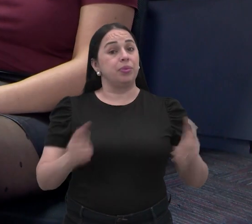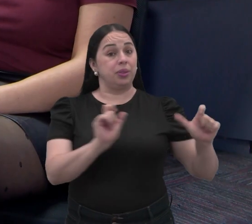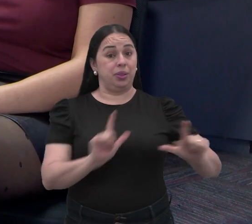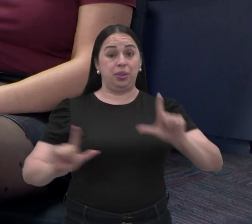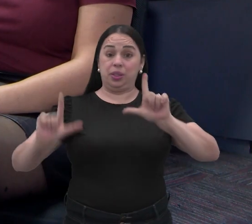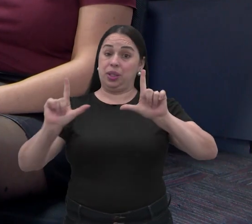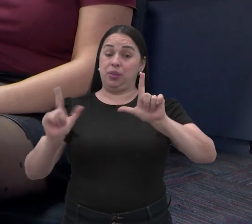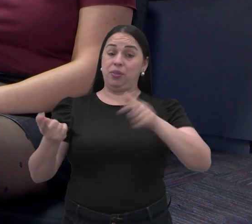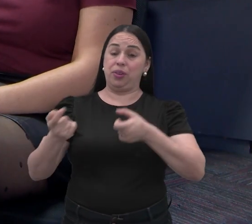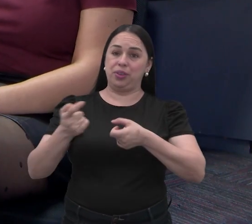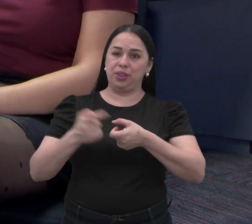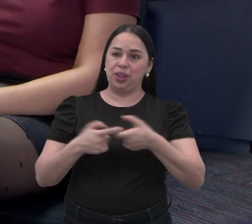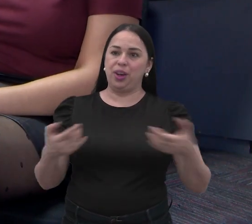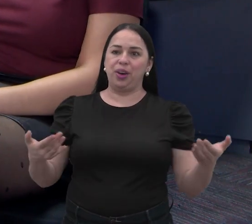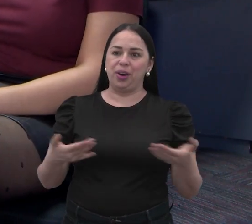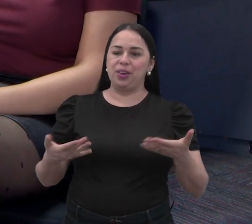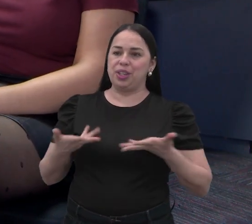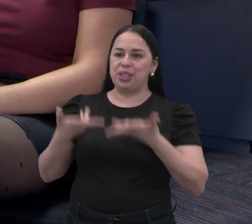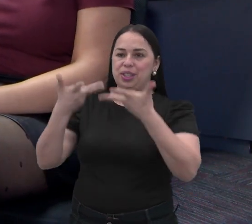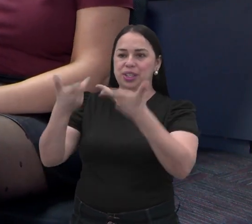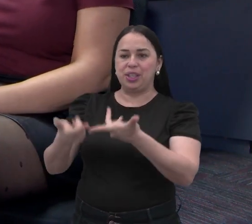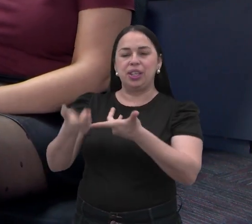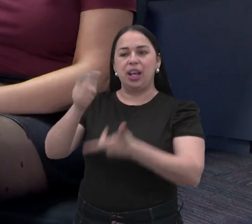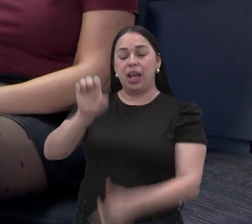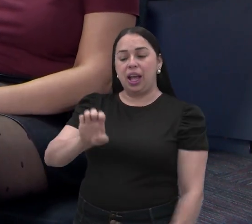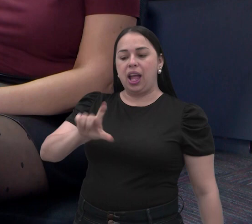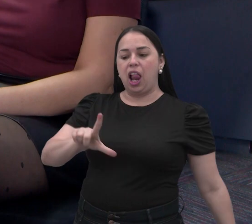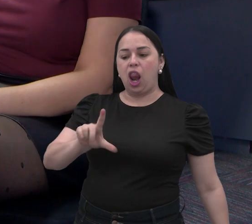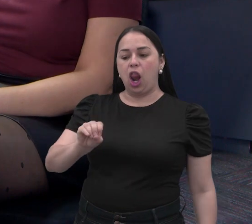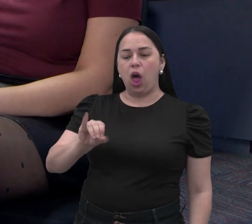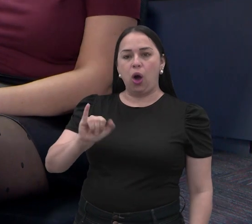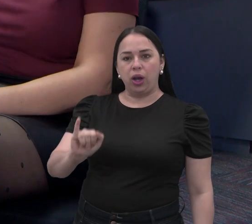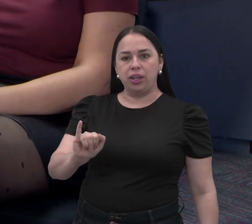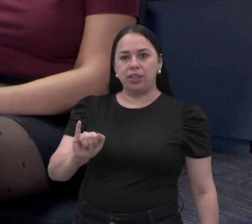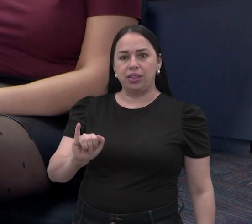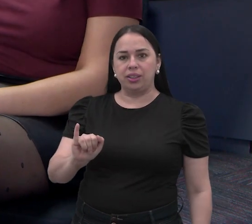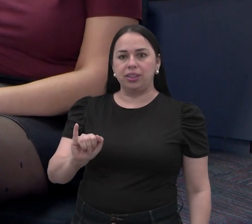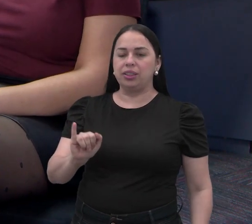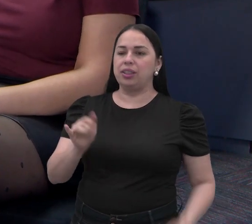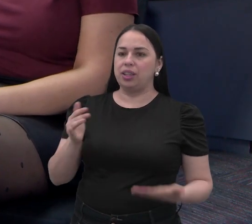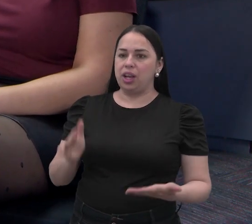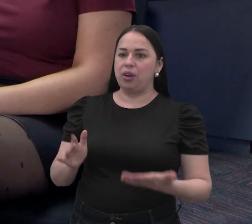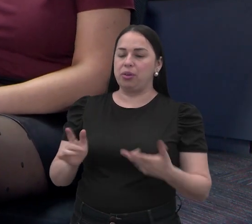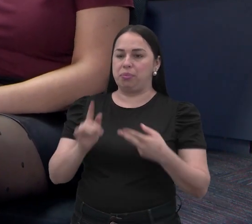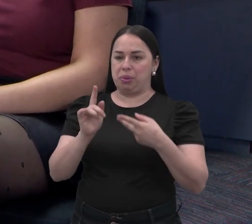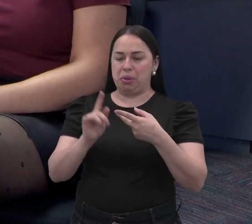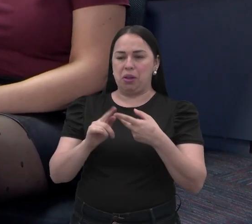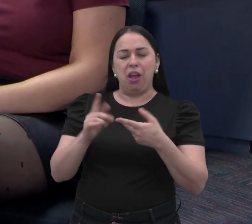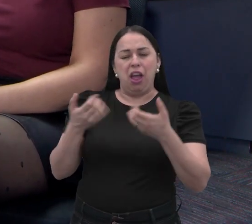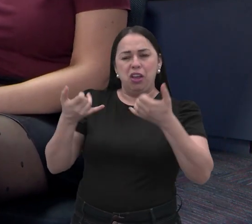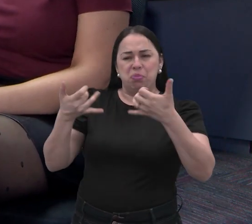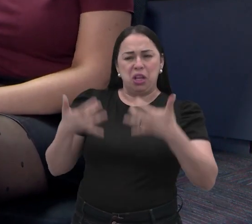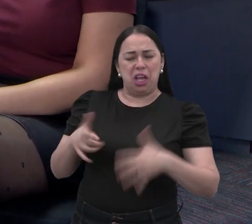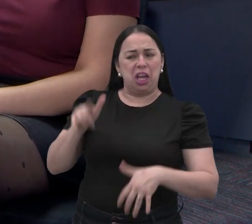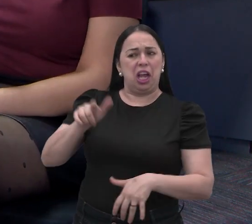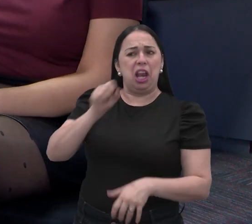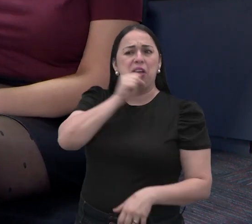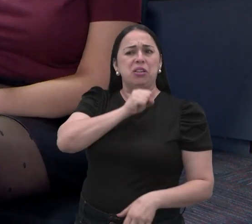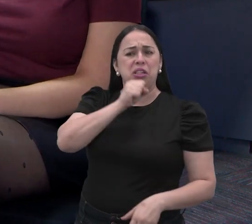De volta com entrevistas. Hoje quem nos recebe é Eloy Moreno. Comecei falando dinossauro do